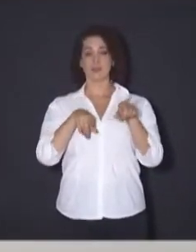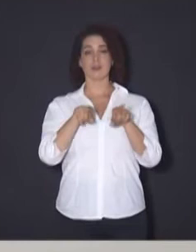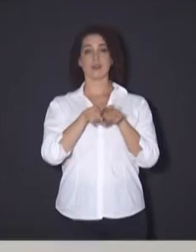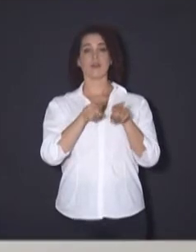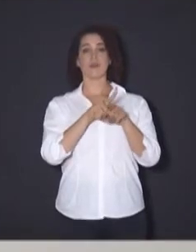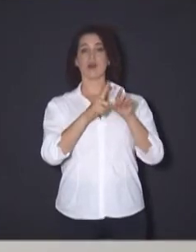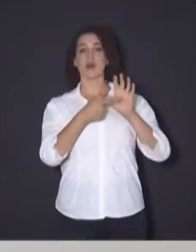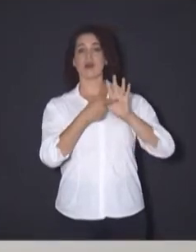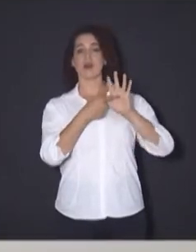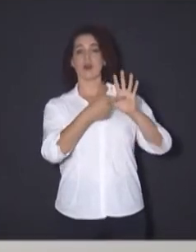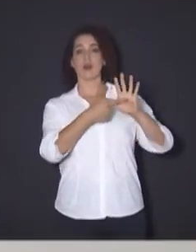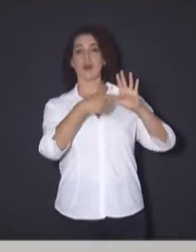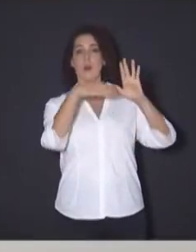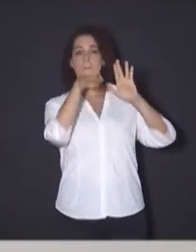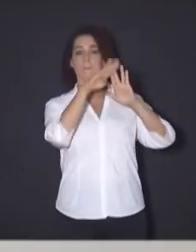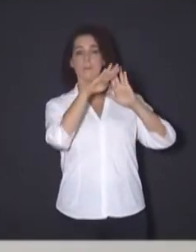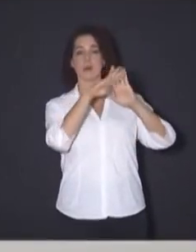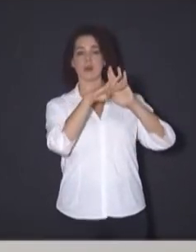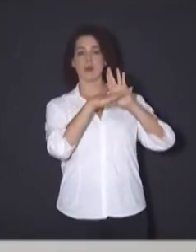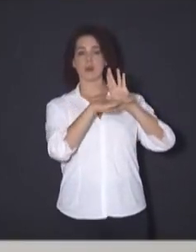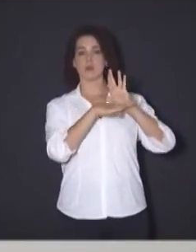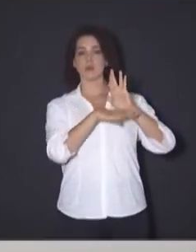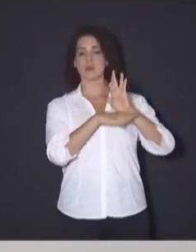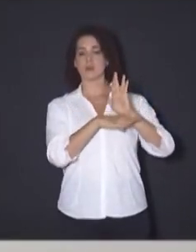de sair de uma produção